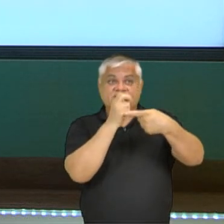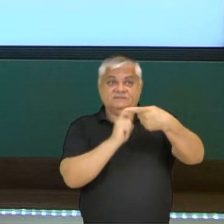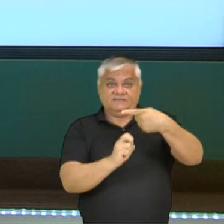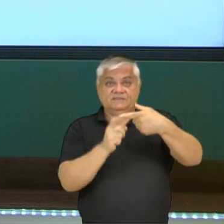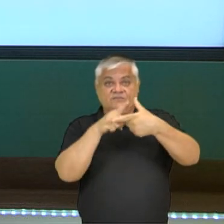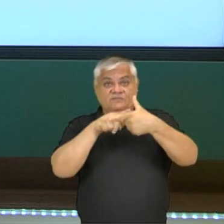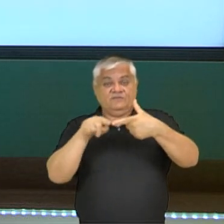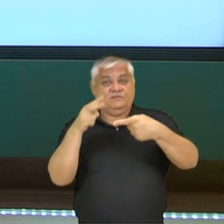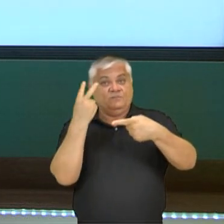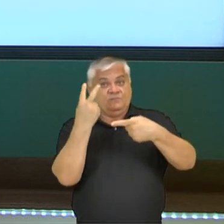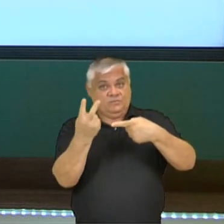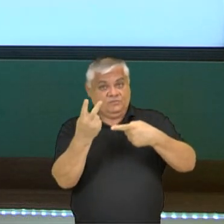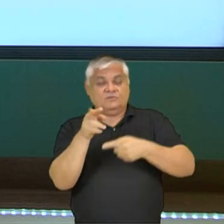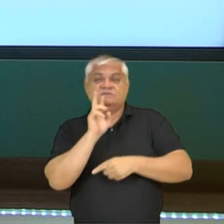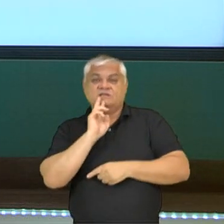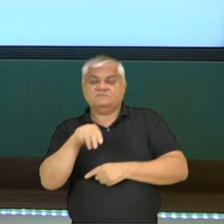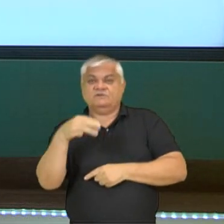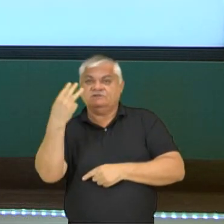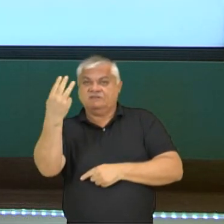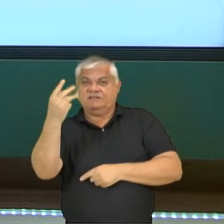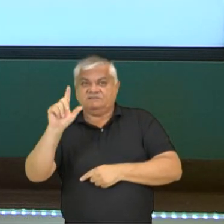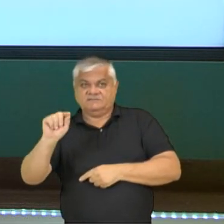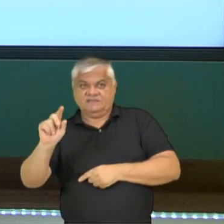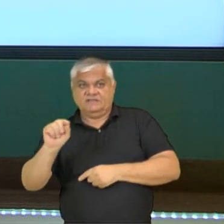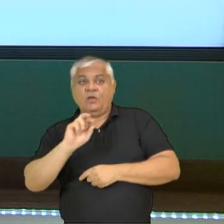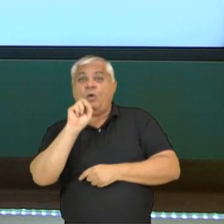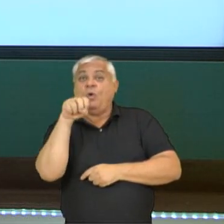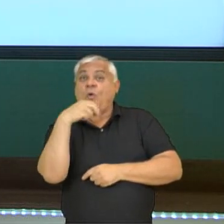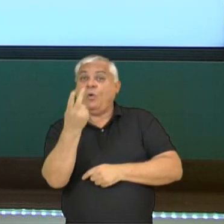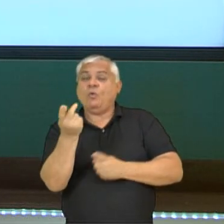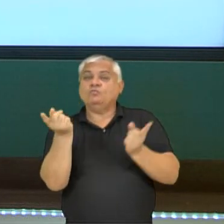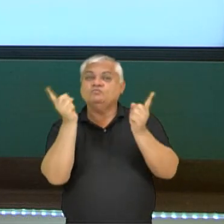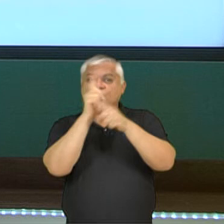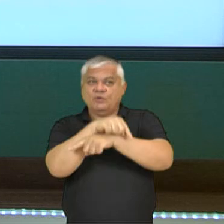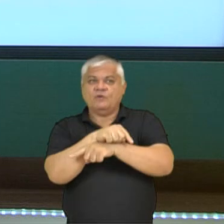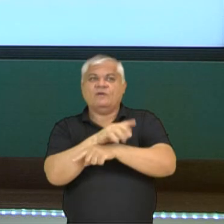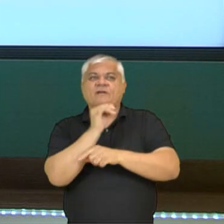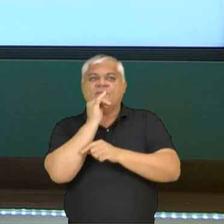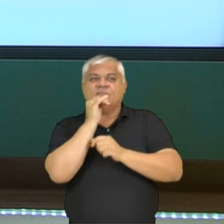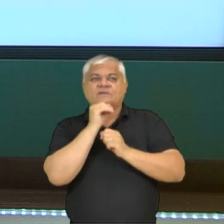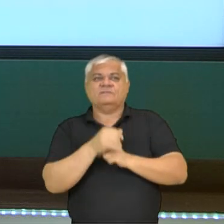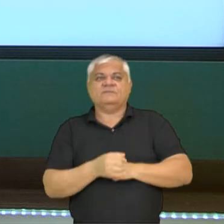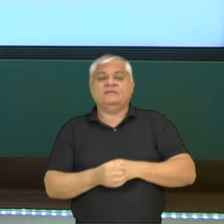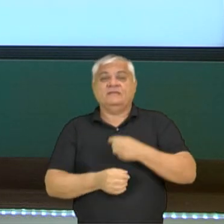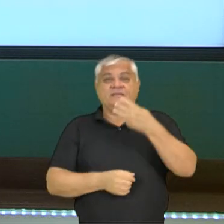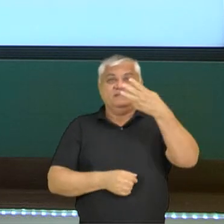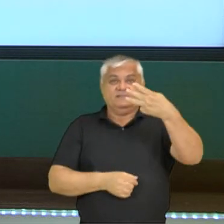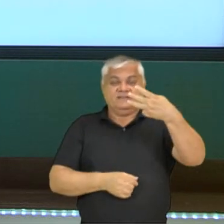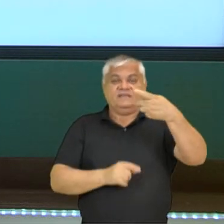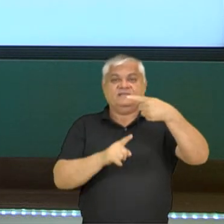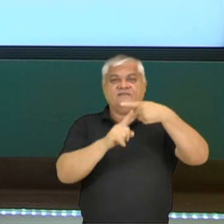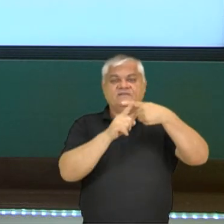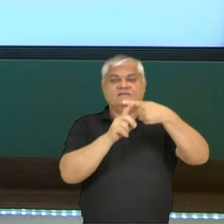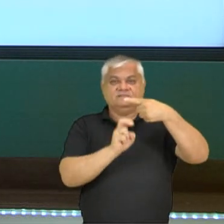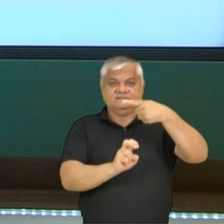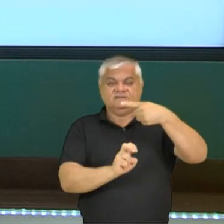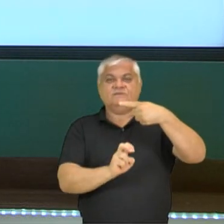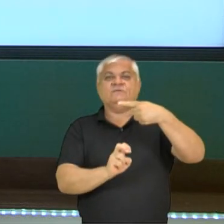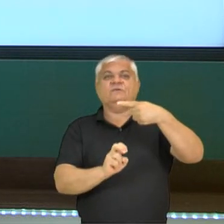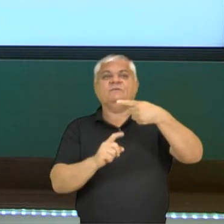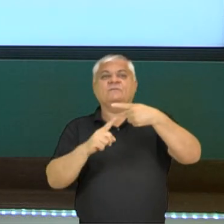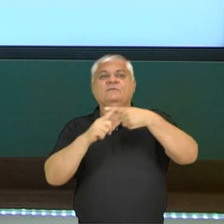por 2, que vai dar 3/10, ou eu posso ainda fazer a multiplicação de 3/5 por meio.